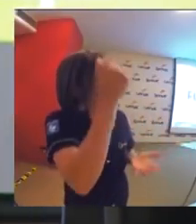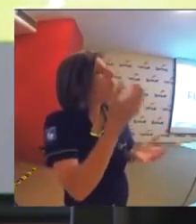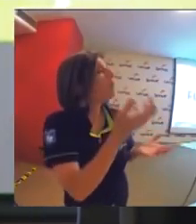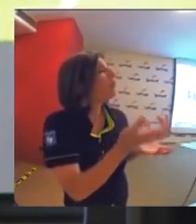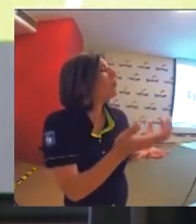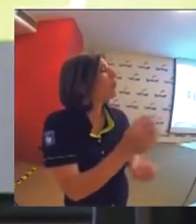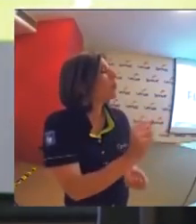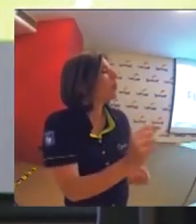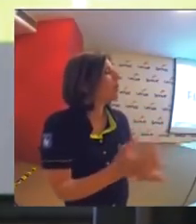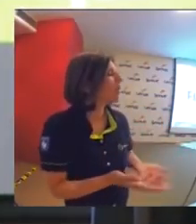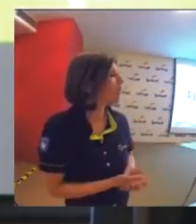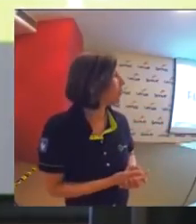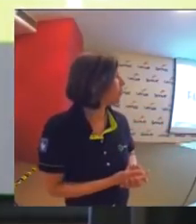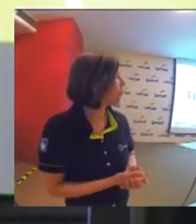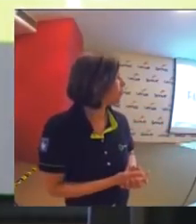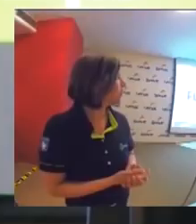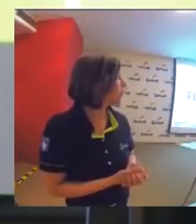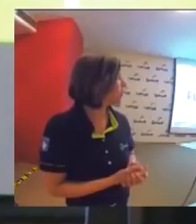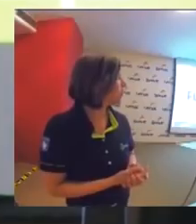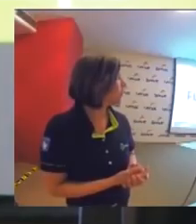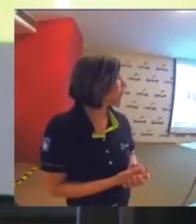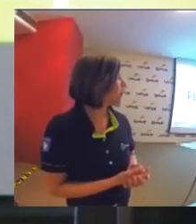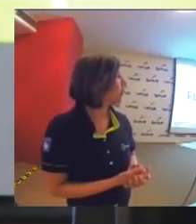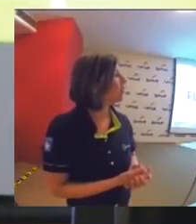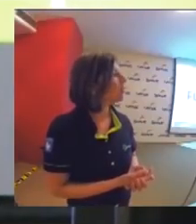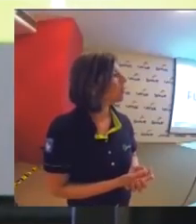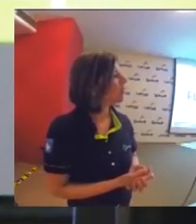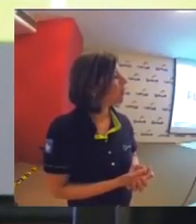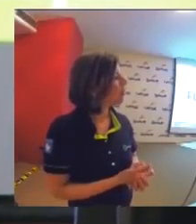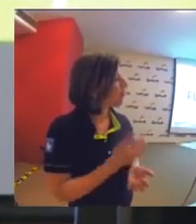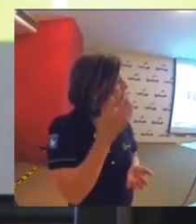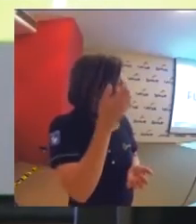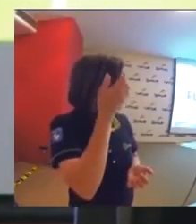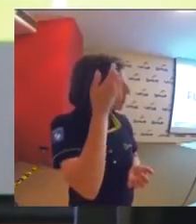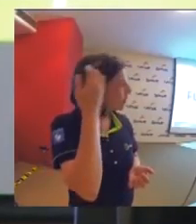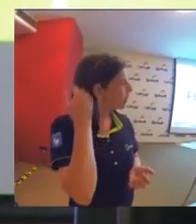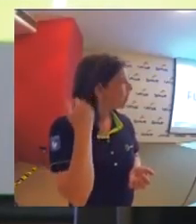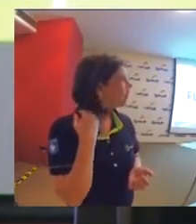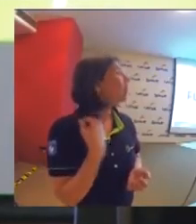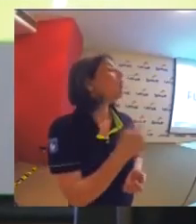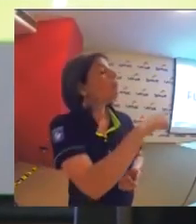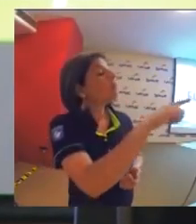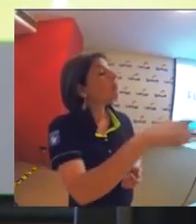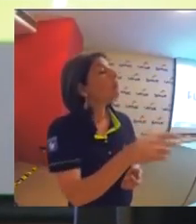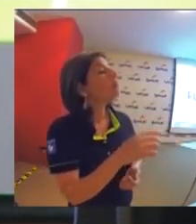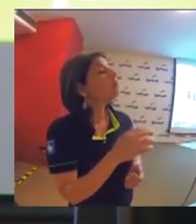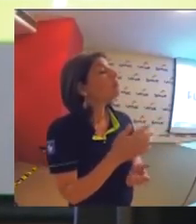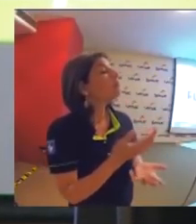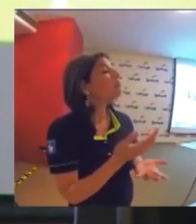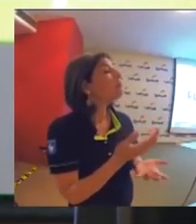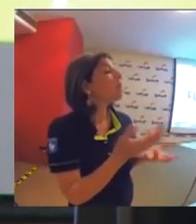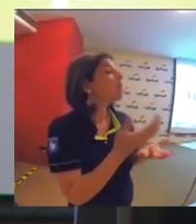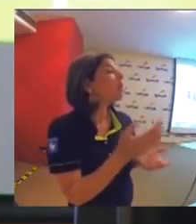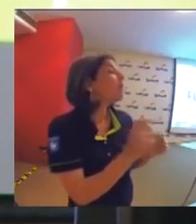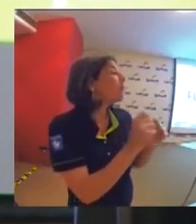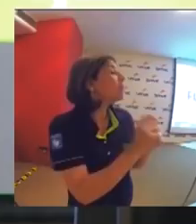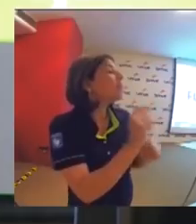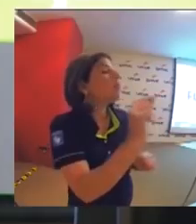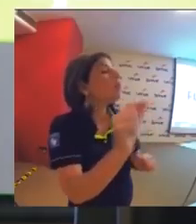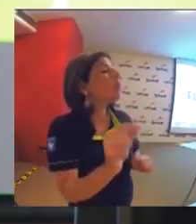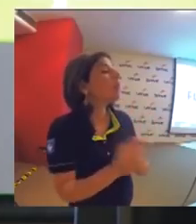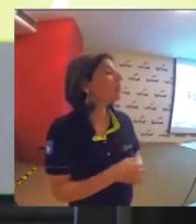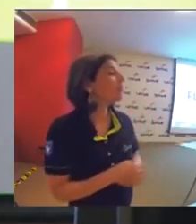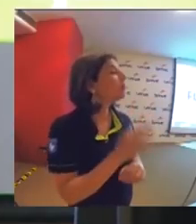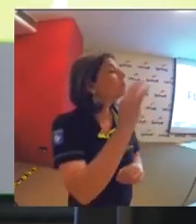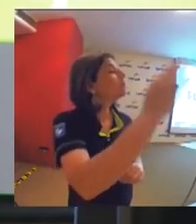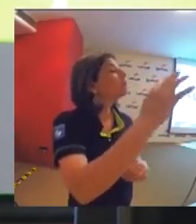estar calado e tal. Aí eu disse, o que é que querem fazer? Que é o segundo pilar da educação, da Unesco. O